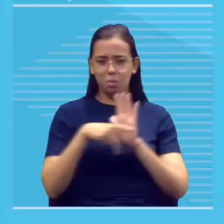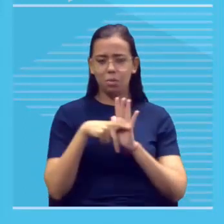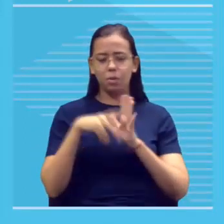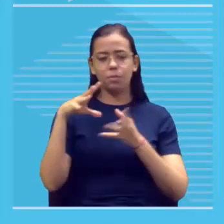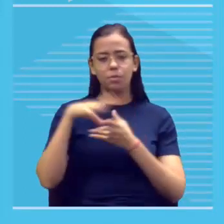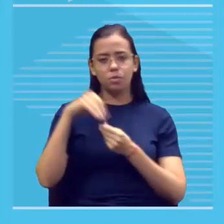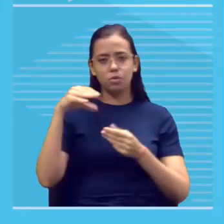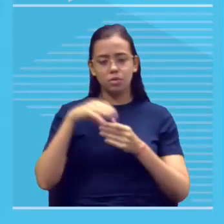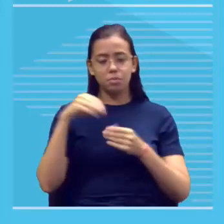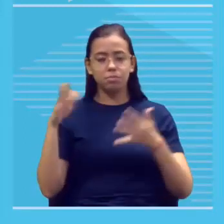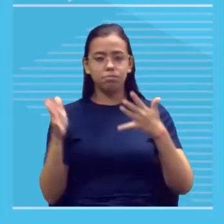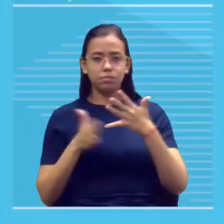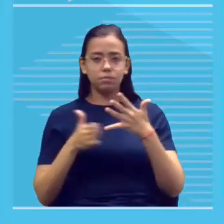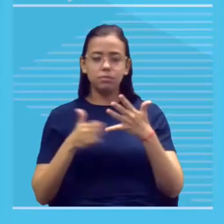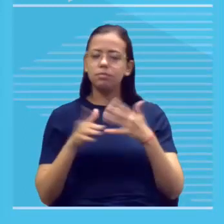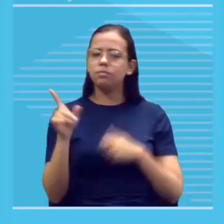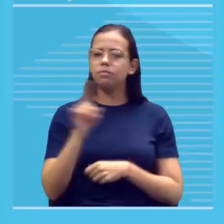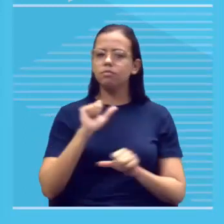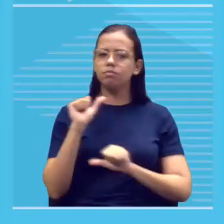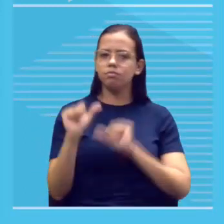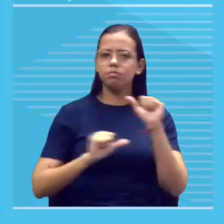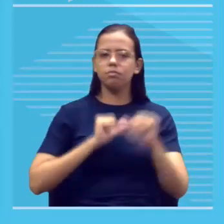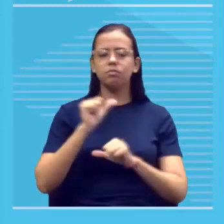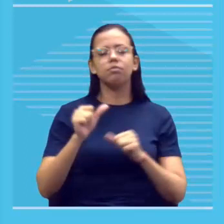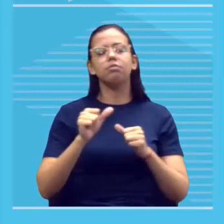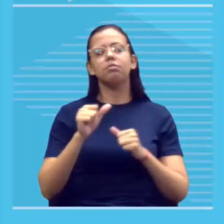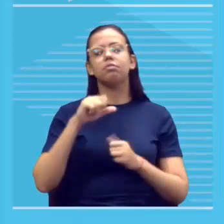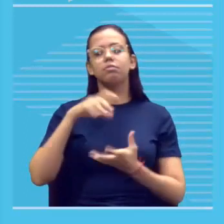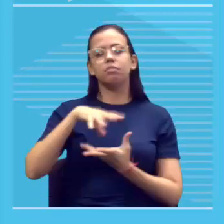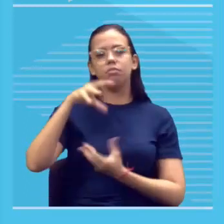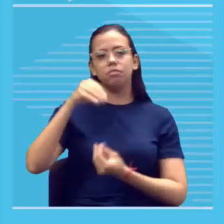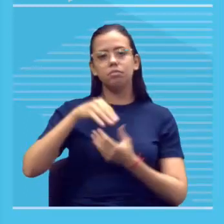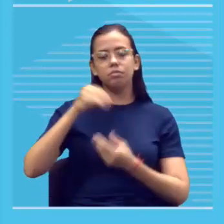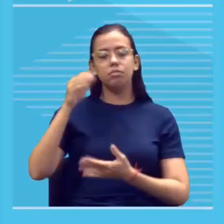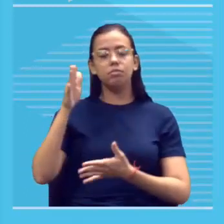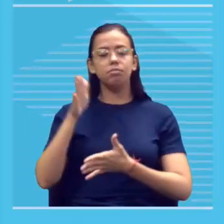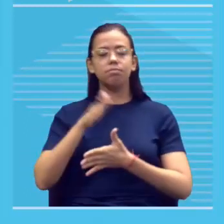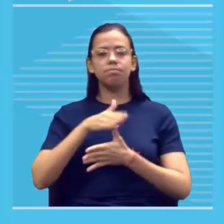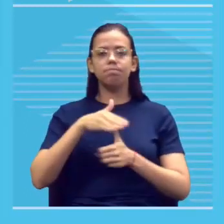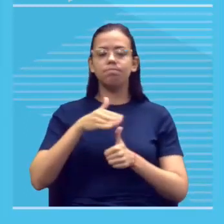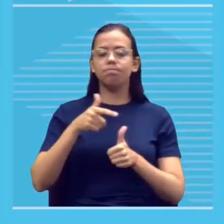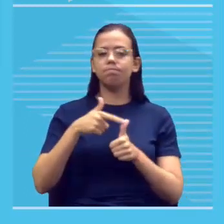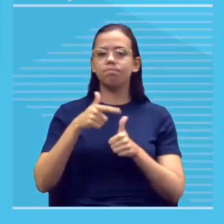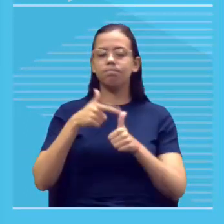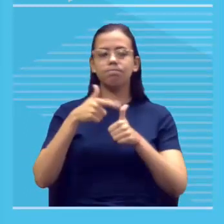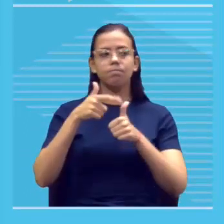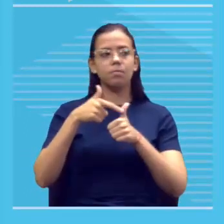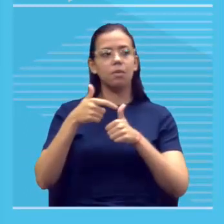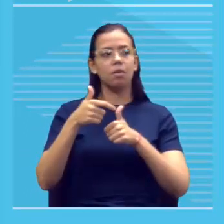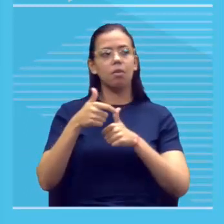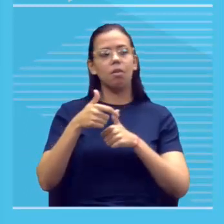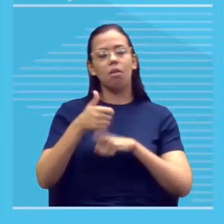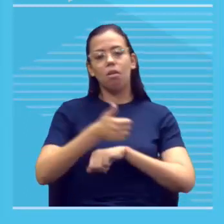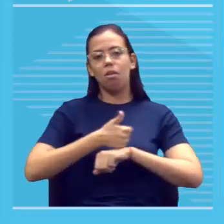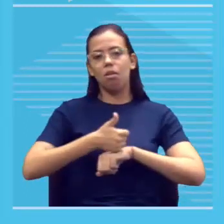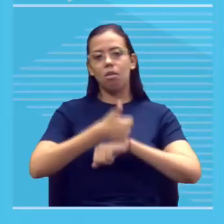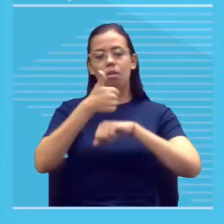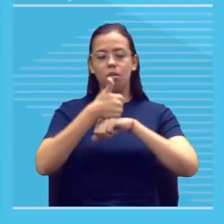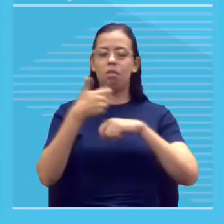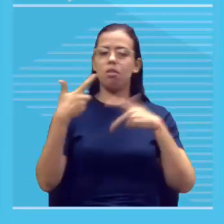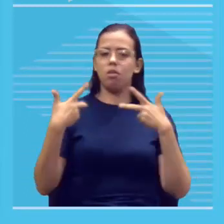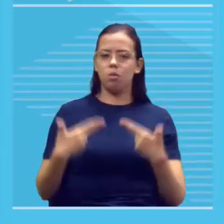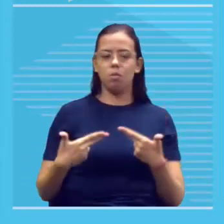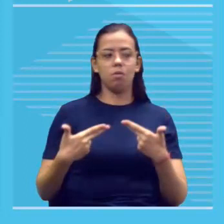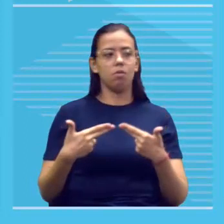inferiores espíritos superiores superiores ao que hoje ele habitam